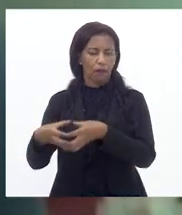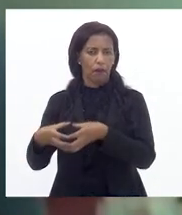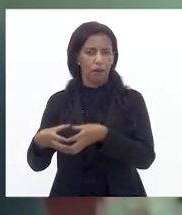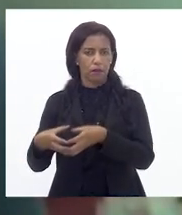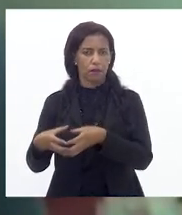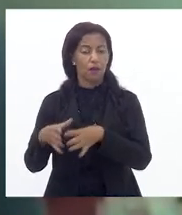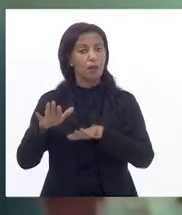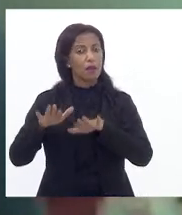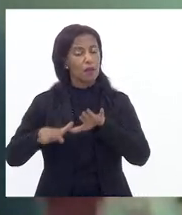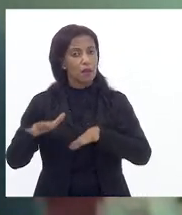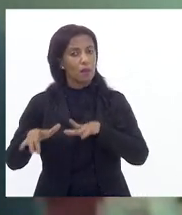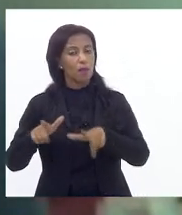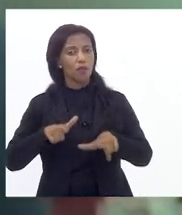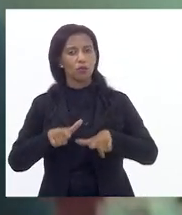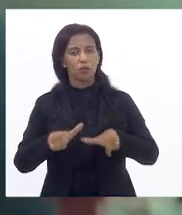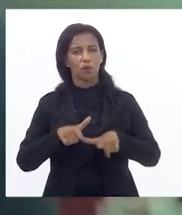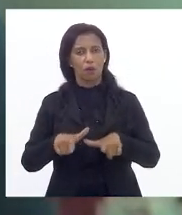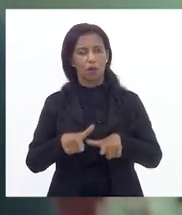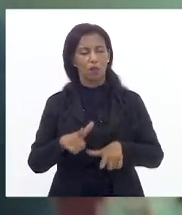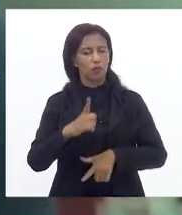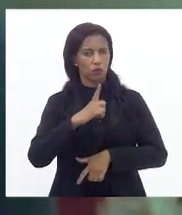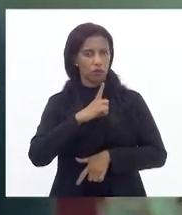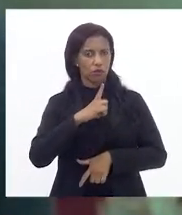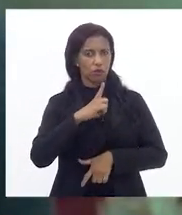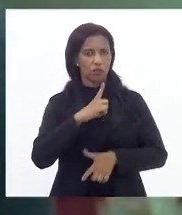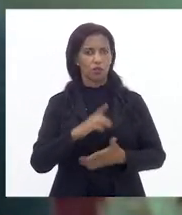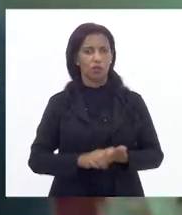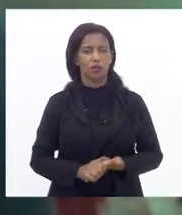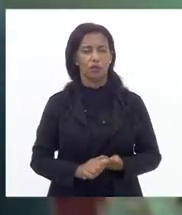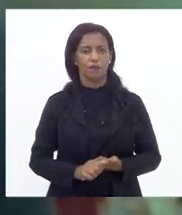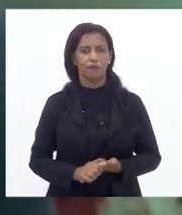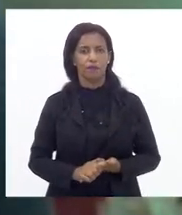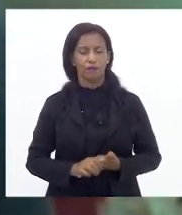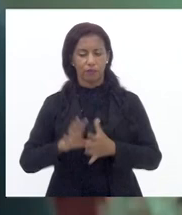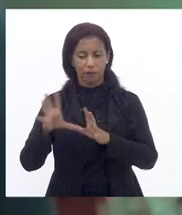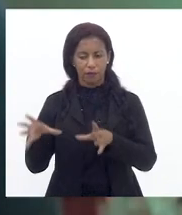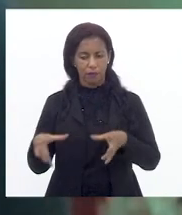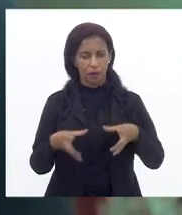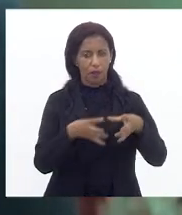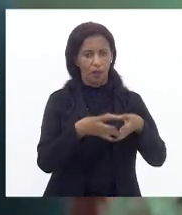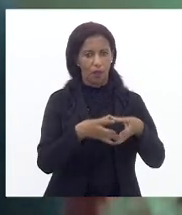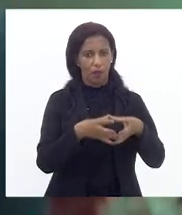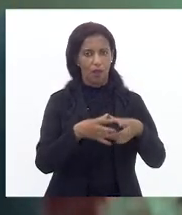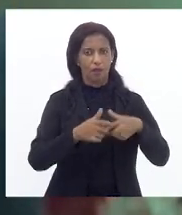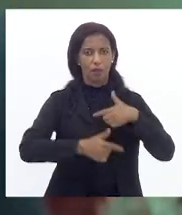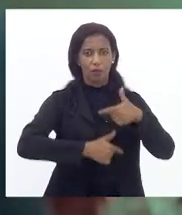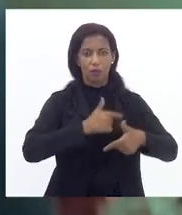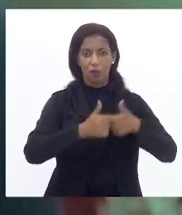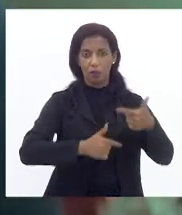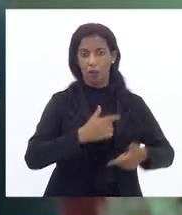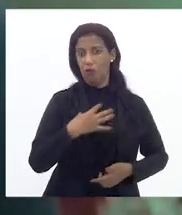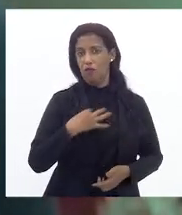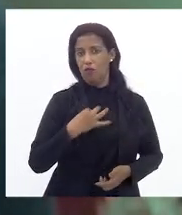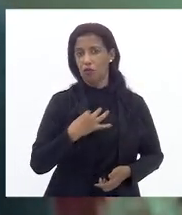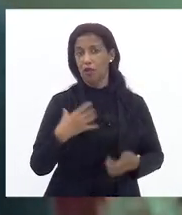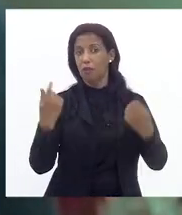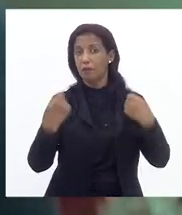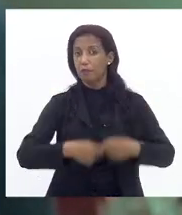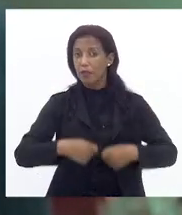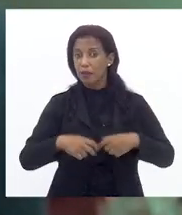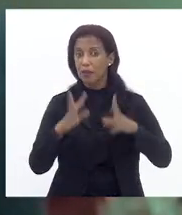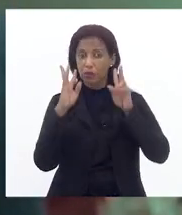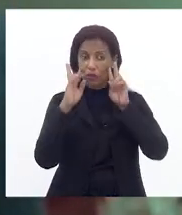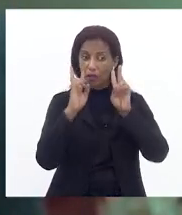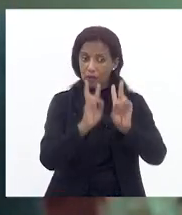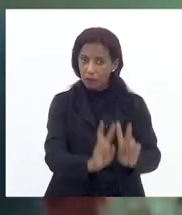demora fatores estejam em uma semana e Servidão voluntária precisamos estar